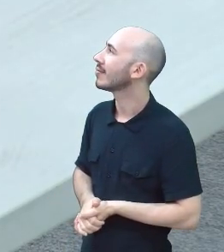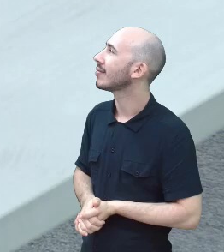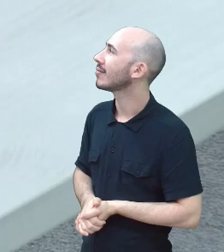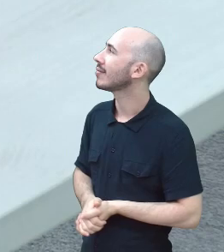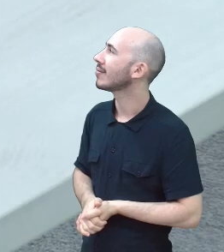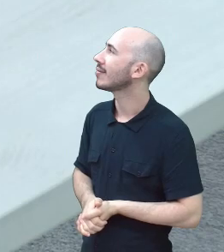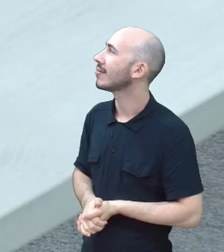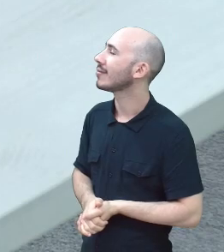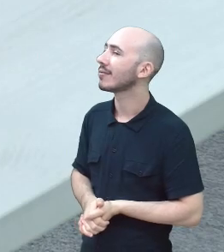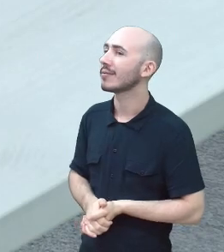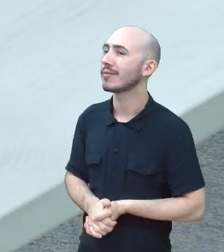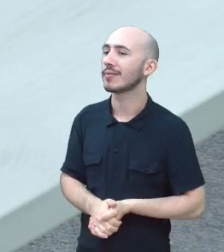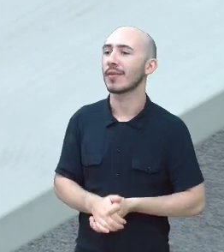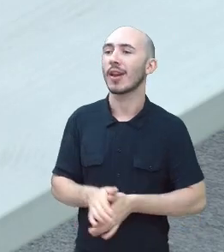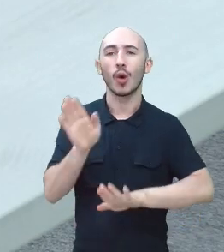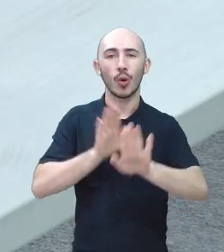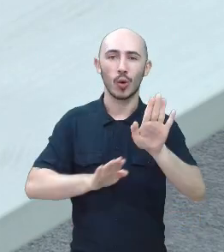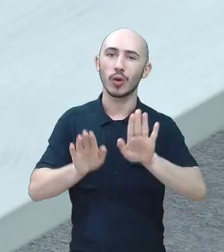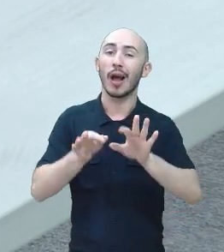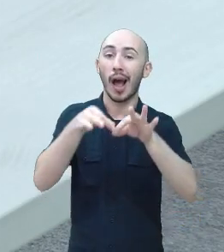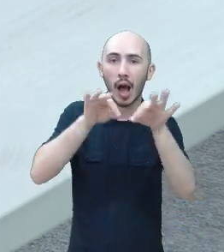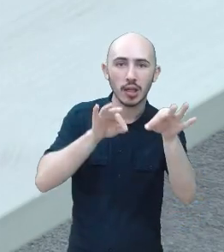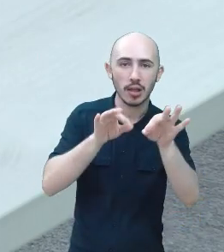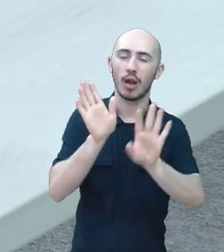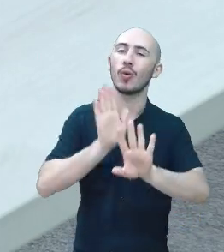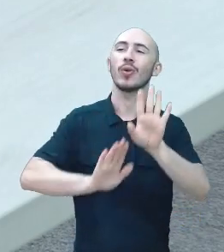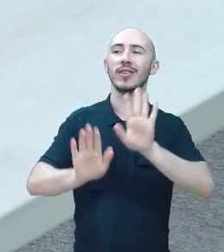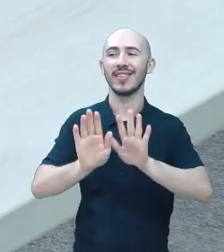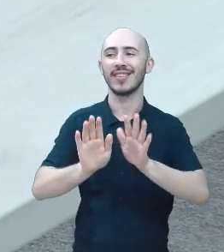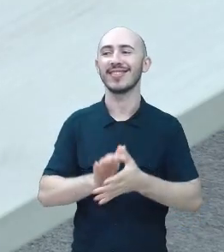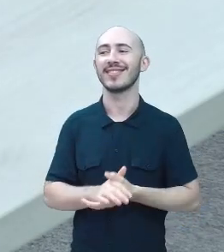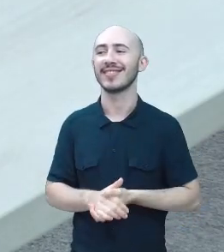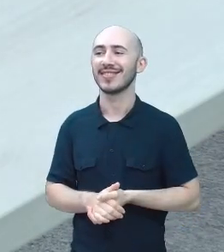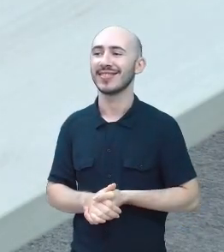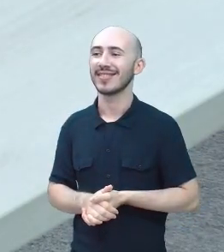Ui, cuidado para não rasgar o papel.